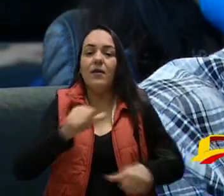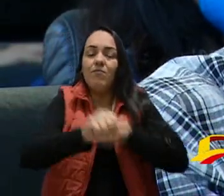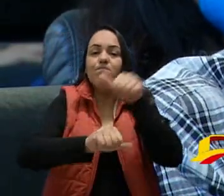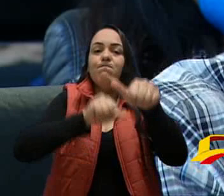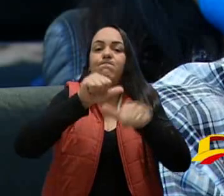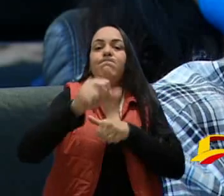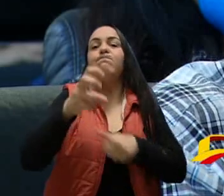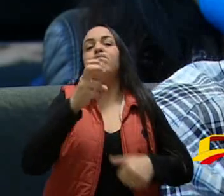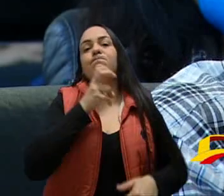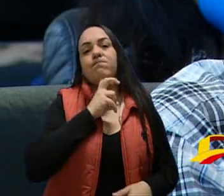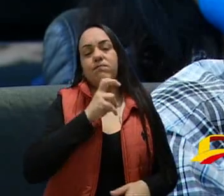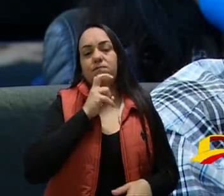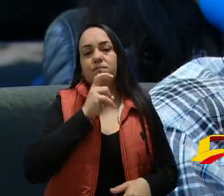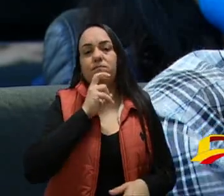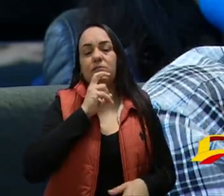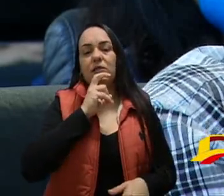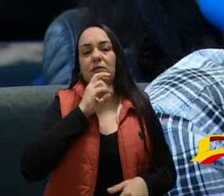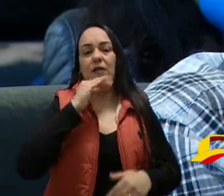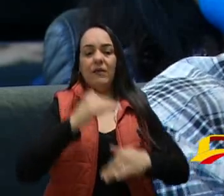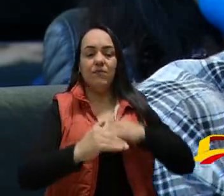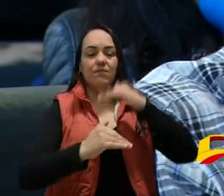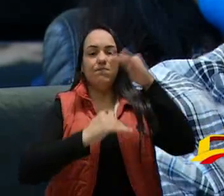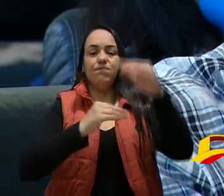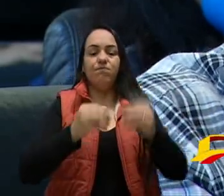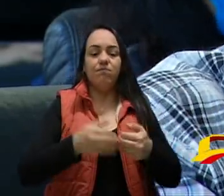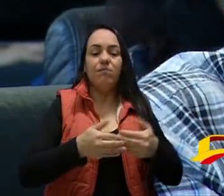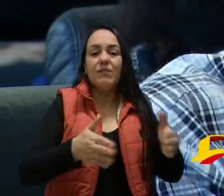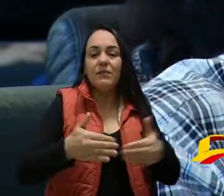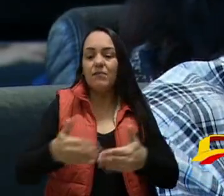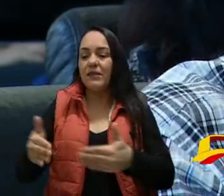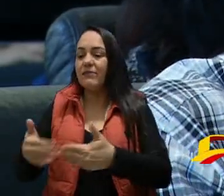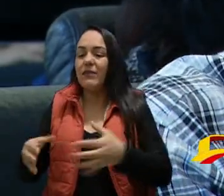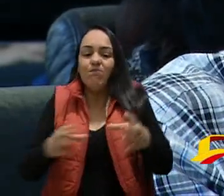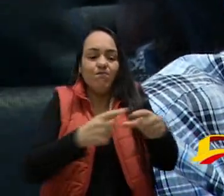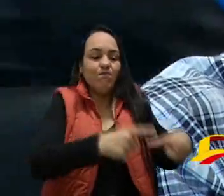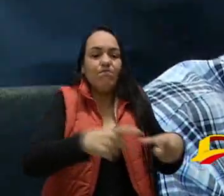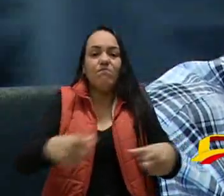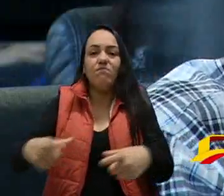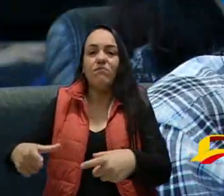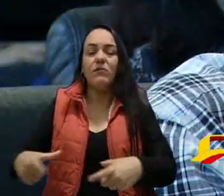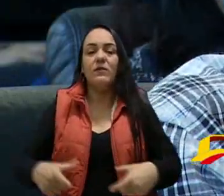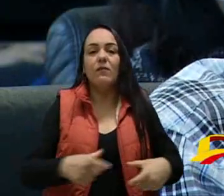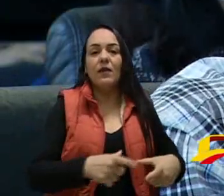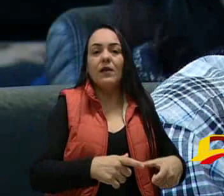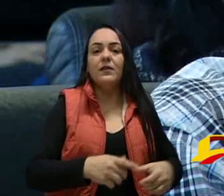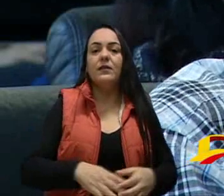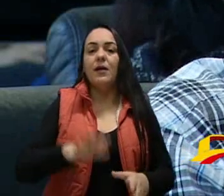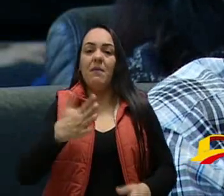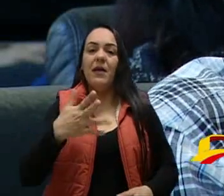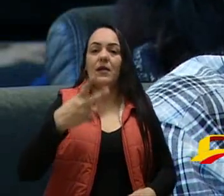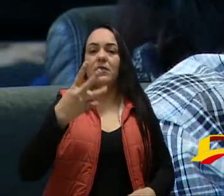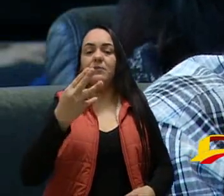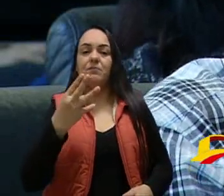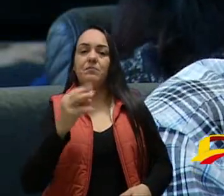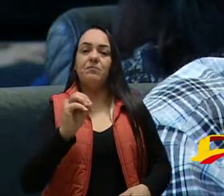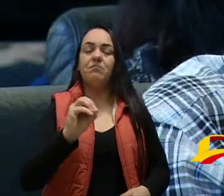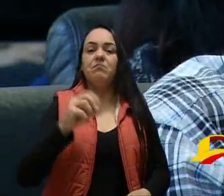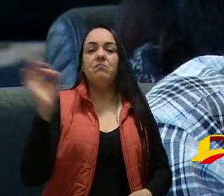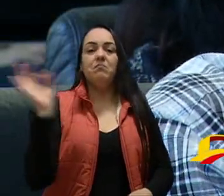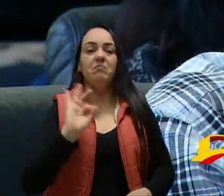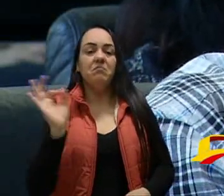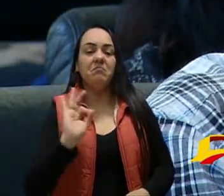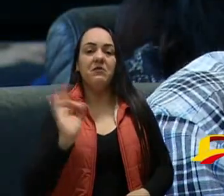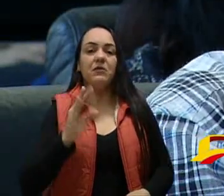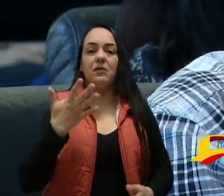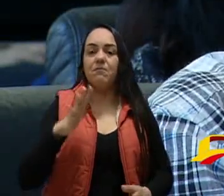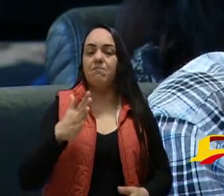mudar sorocaba de faixa e até abrir dentro do que o governador determinou que os vinte por cento trinta por cento avaliar o que vai